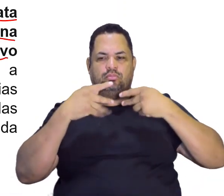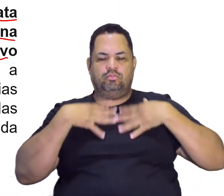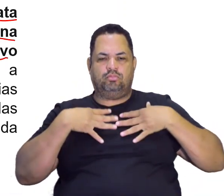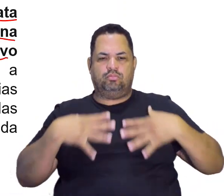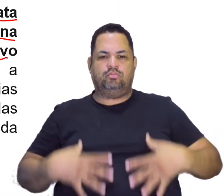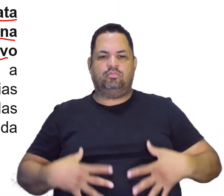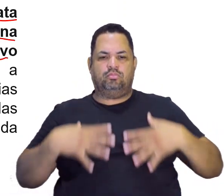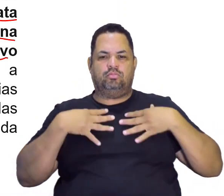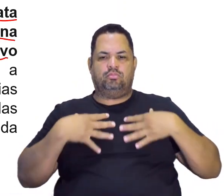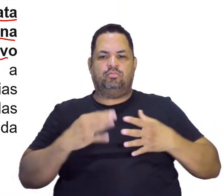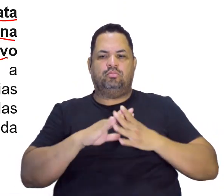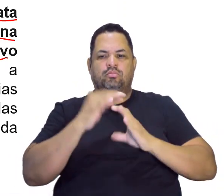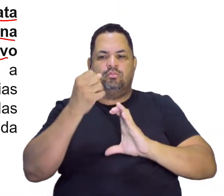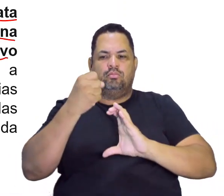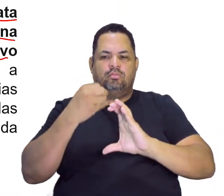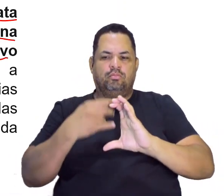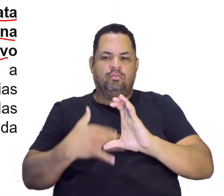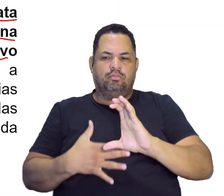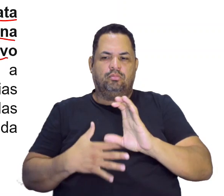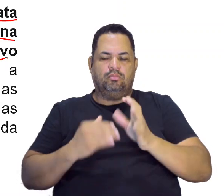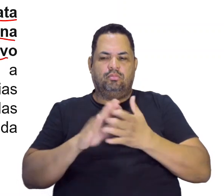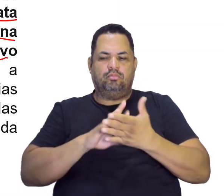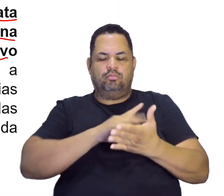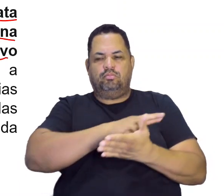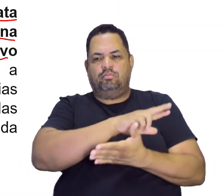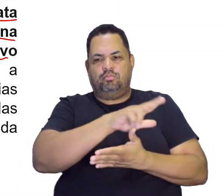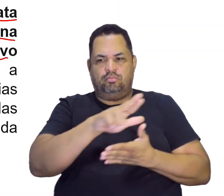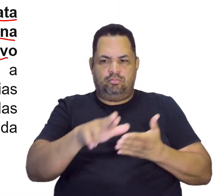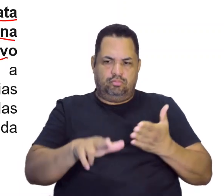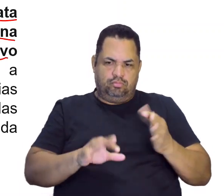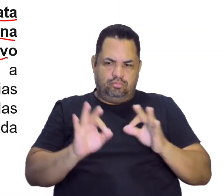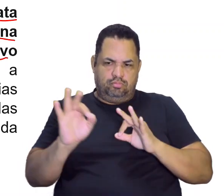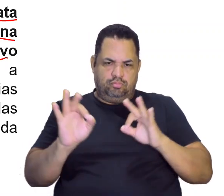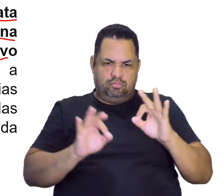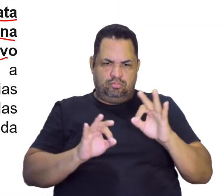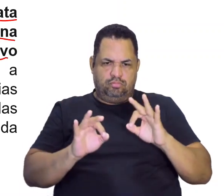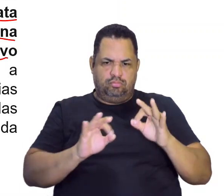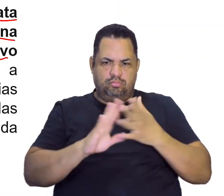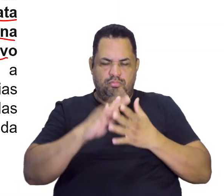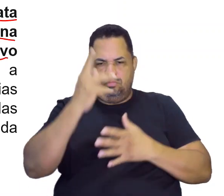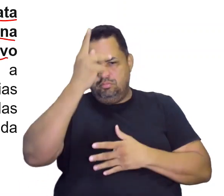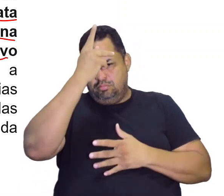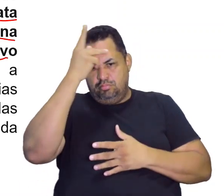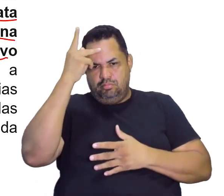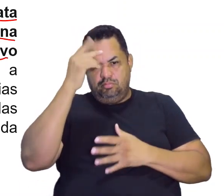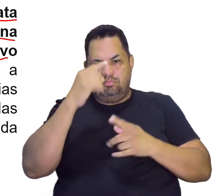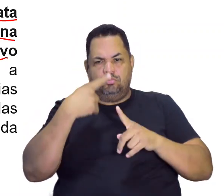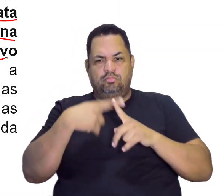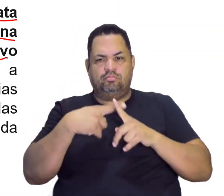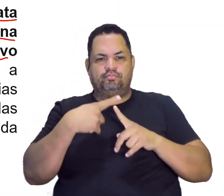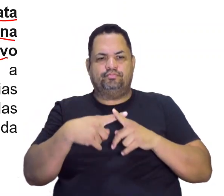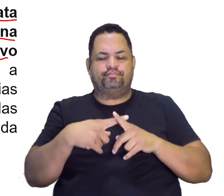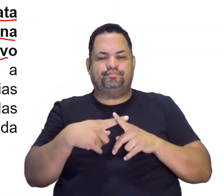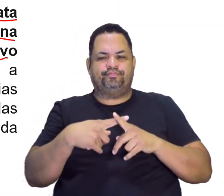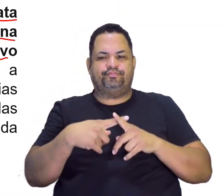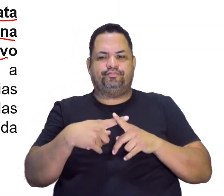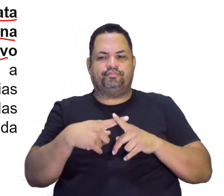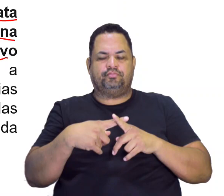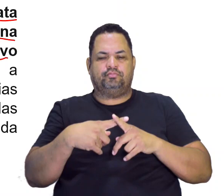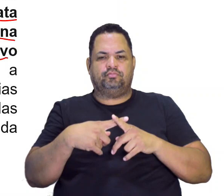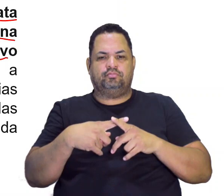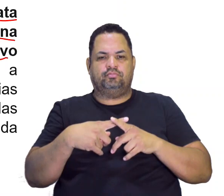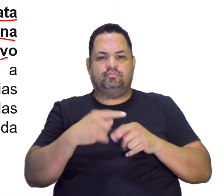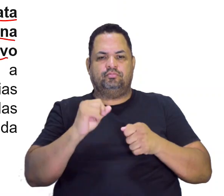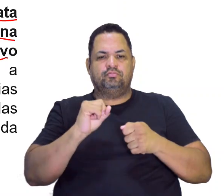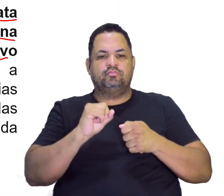é característico de de várias eh pessoas né porque olha só para ela